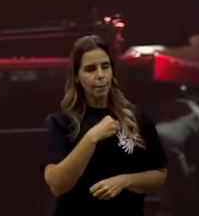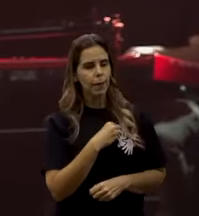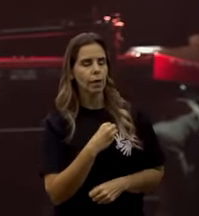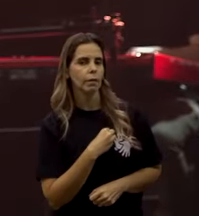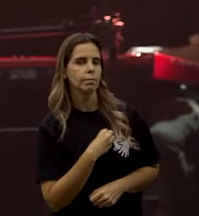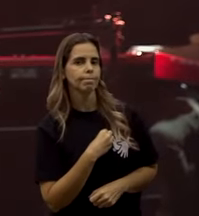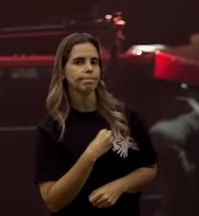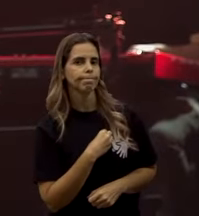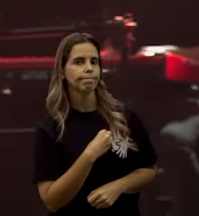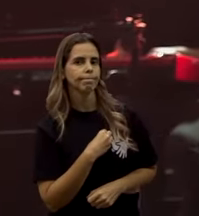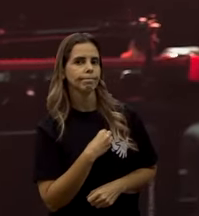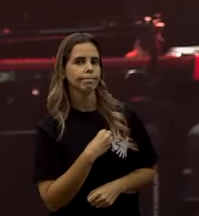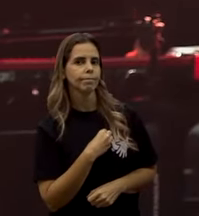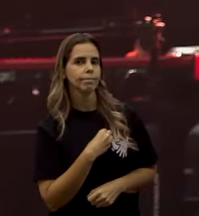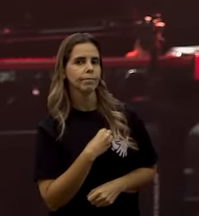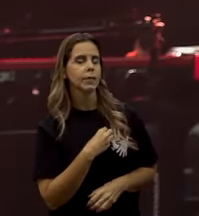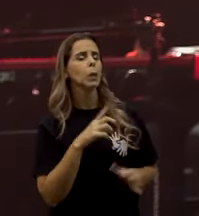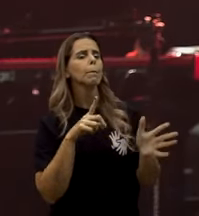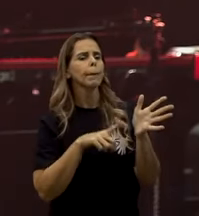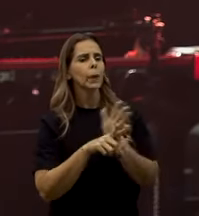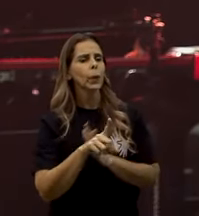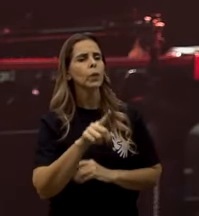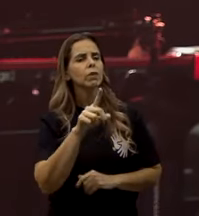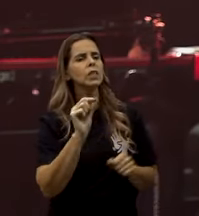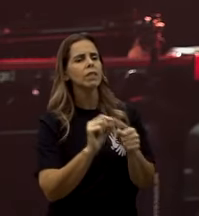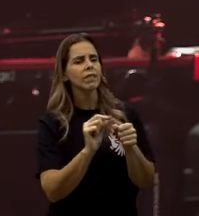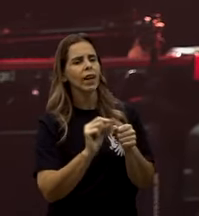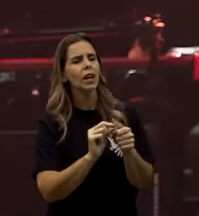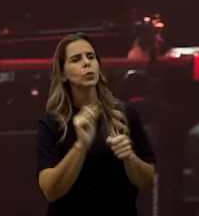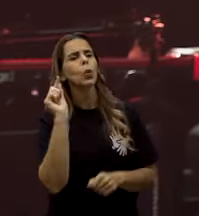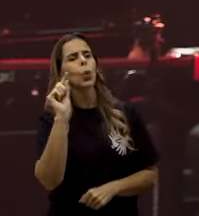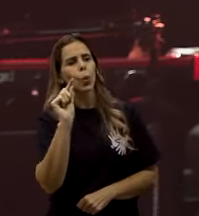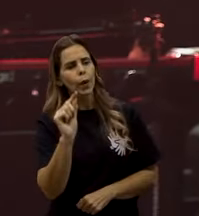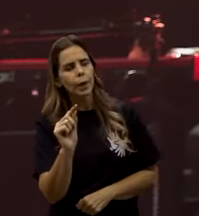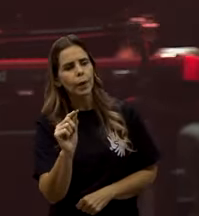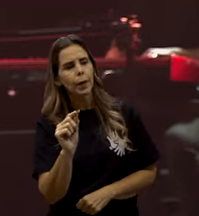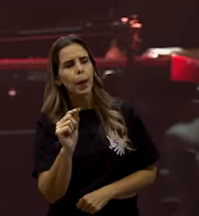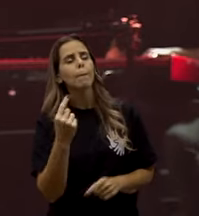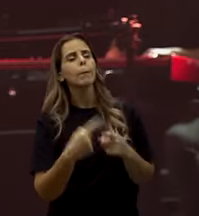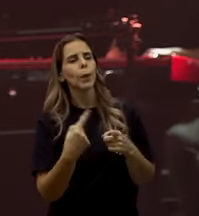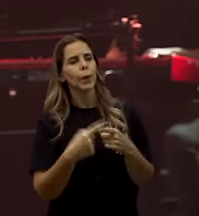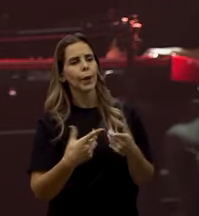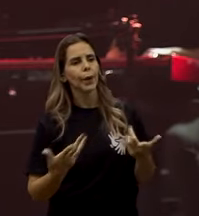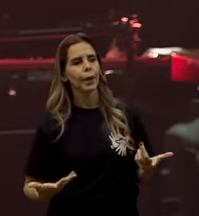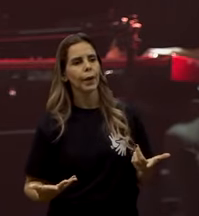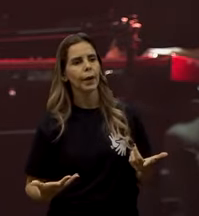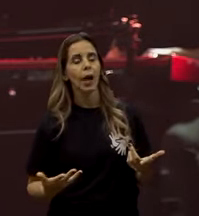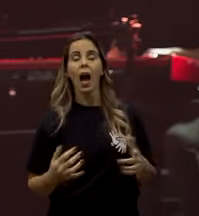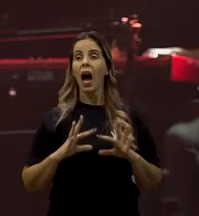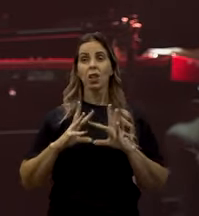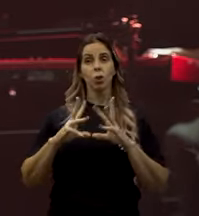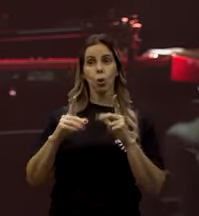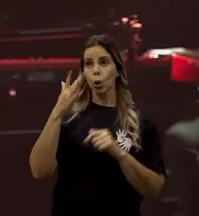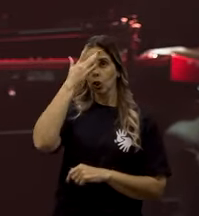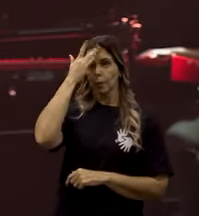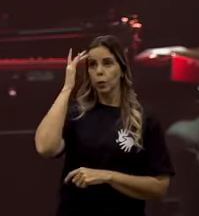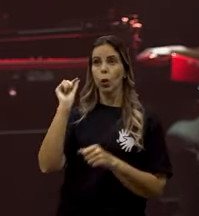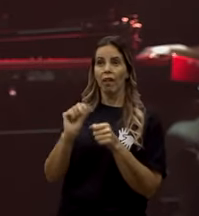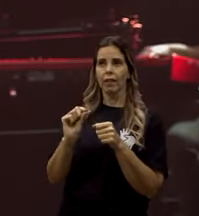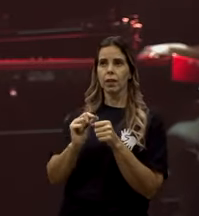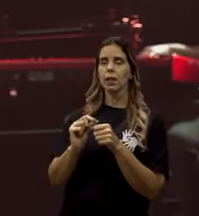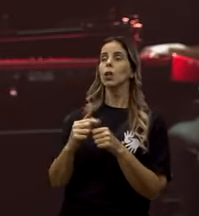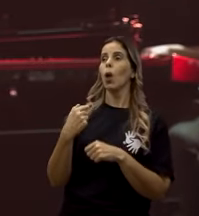sei porque que eu faço o que eu faço tá em Pecado Por que que você faz porque o que você faz ah porque todo mundo tá fazendo então tô fazendo é